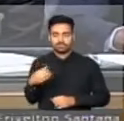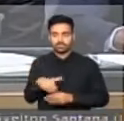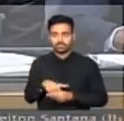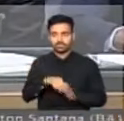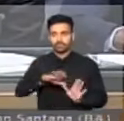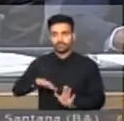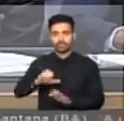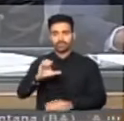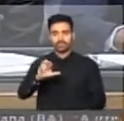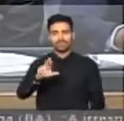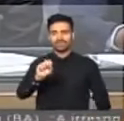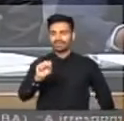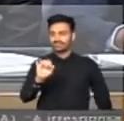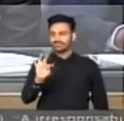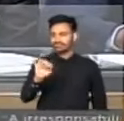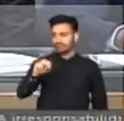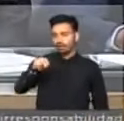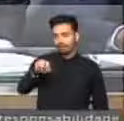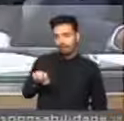Yared, do PR.